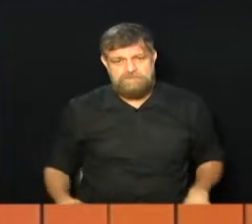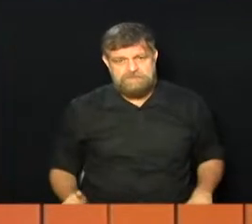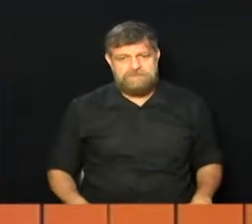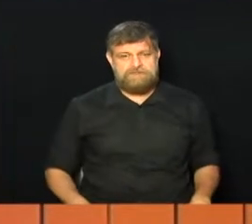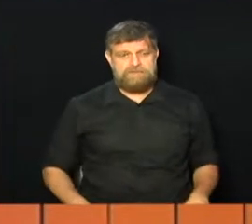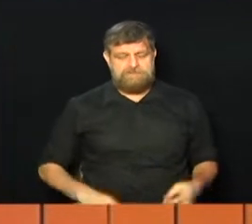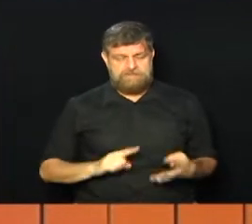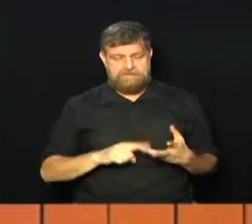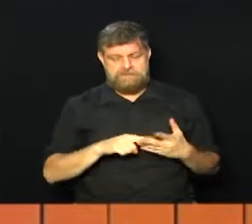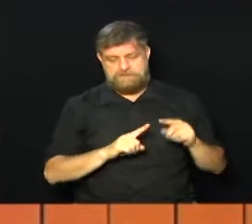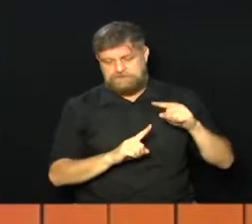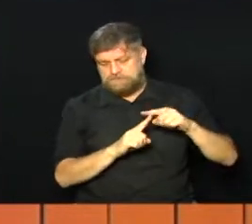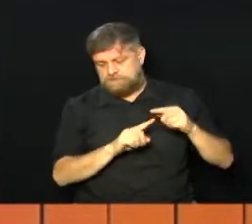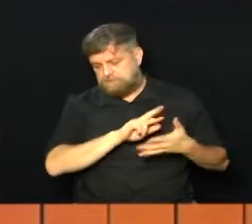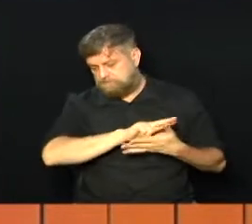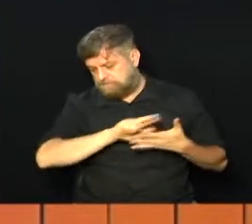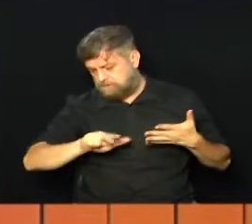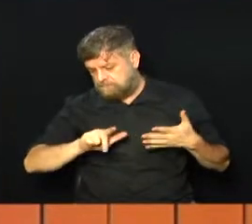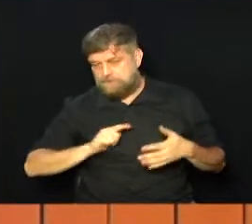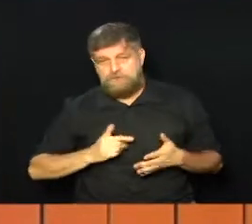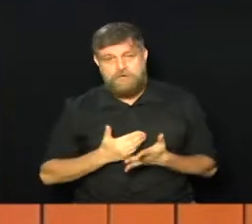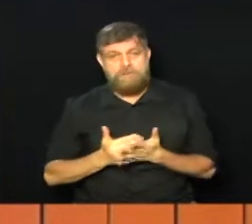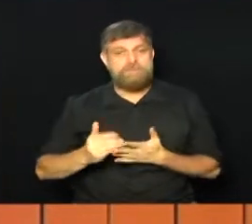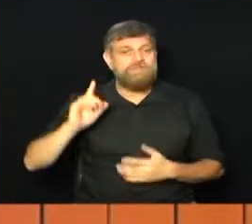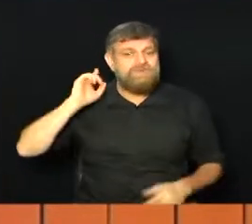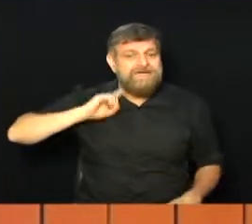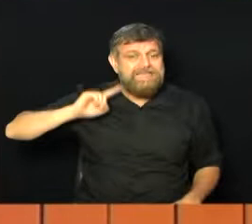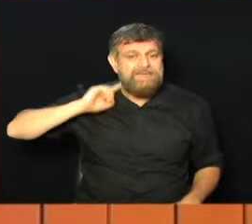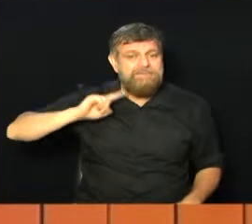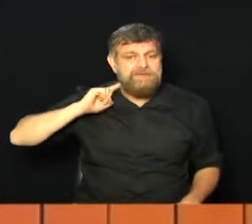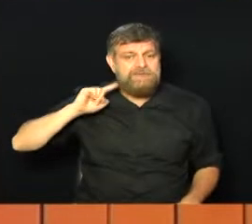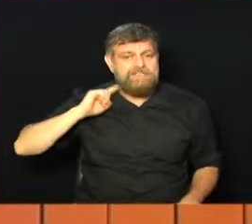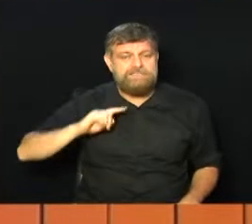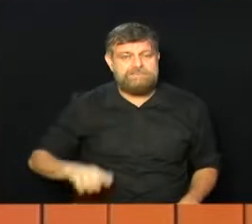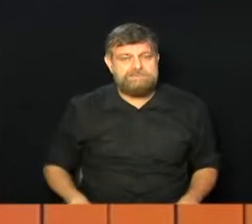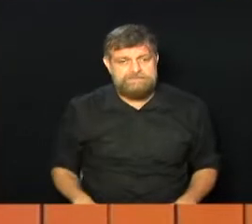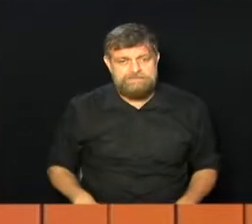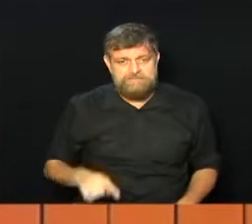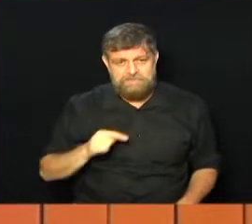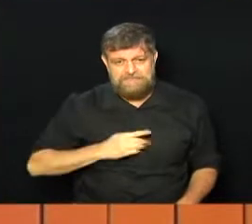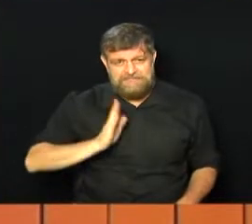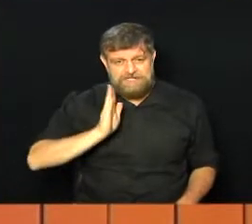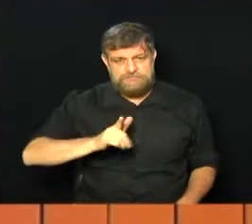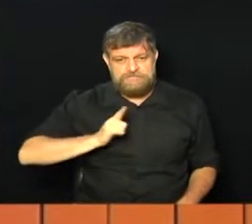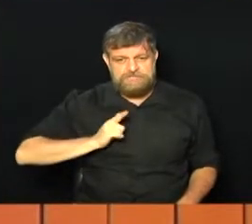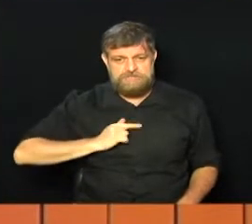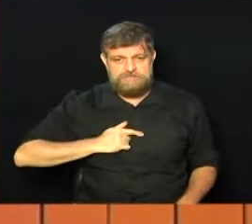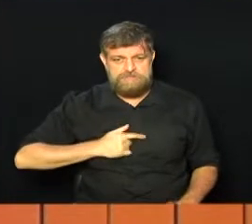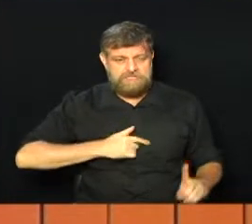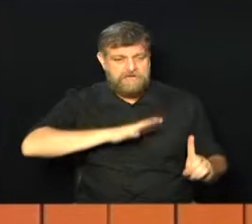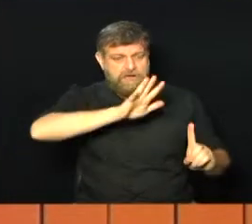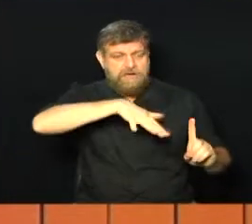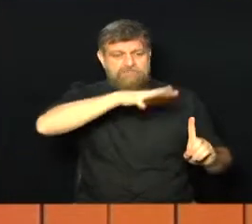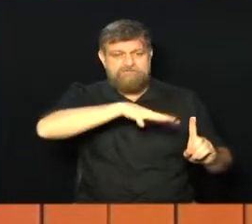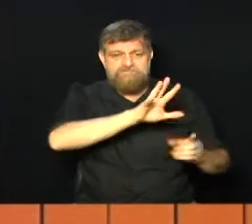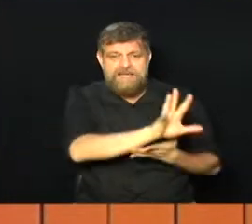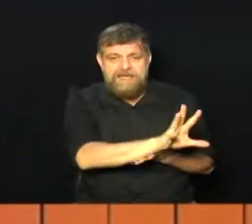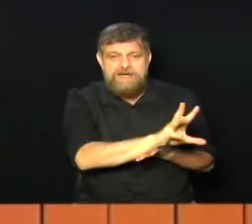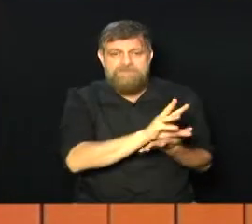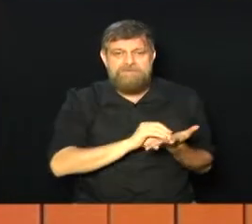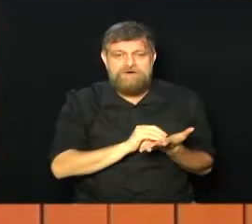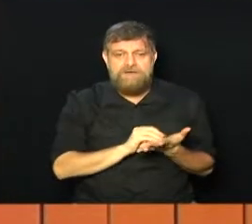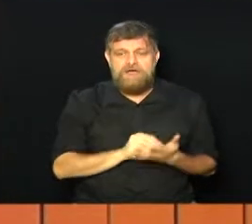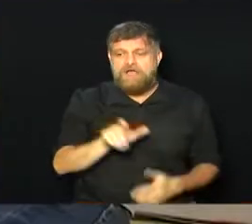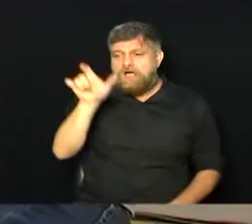Botafogo, Fluminense, começou Atlético Mineiro. Nessa época, você já tinha algum ídolo, uma inspiração? E como que você se tornou